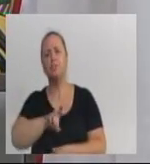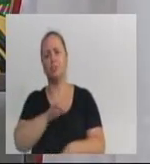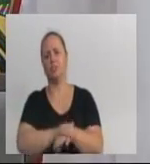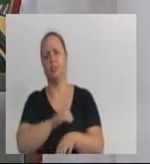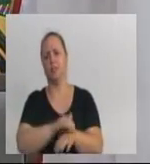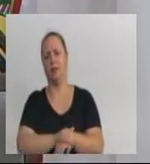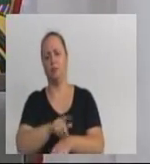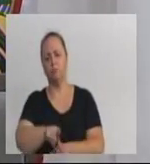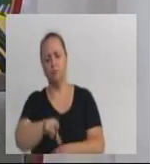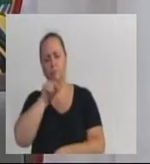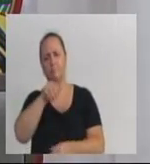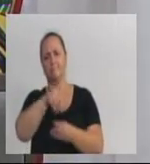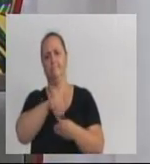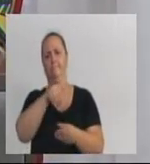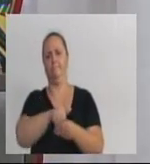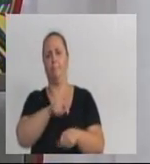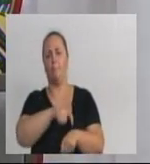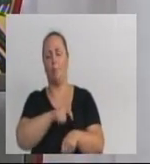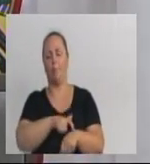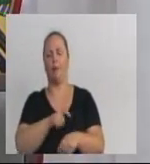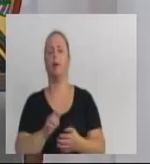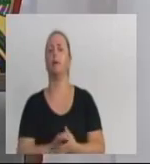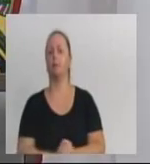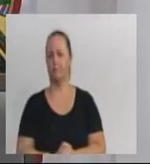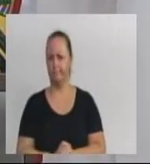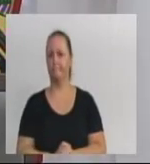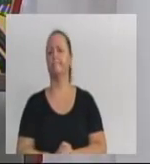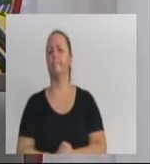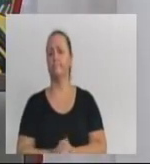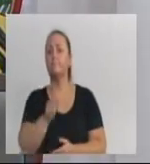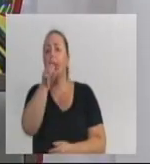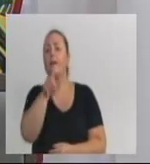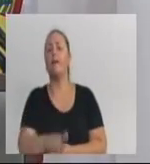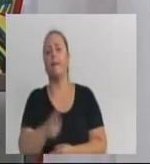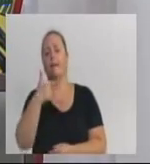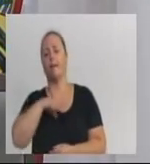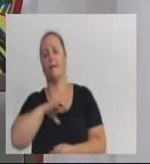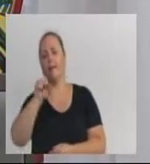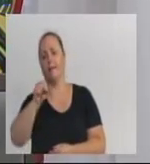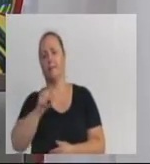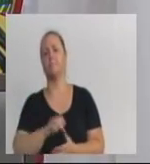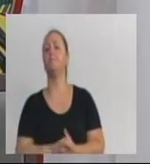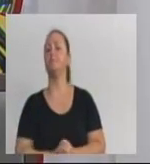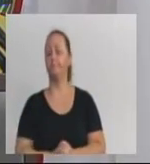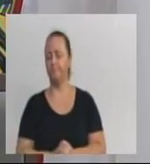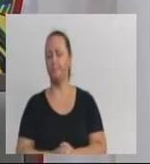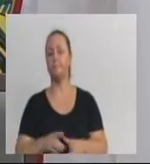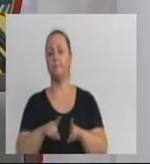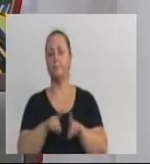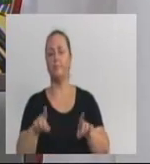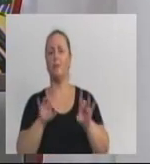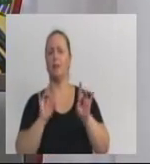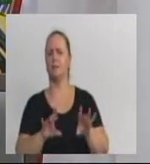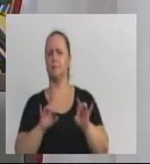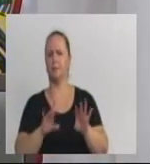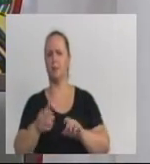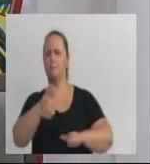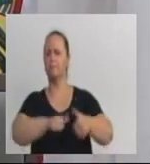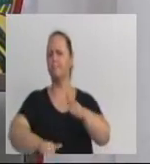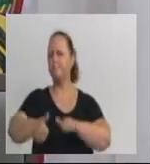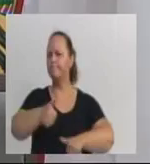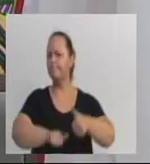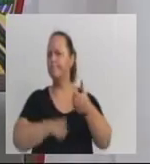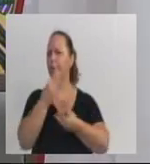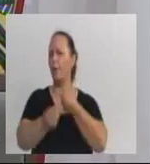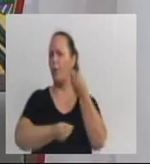poder decidir lá naquele momento também a questão do processo eleitoral. Mas, em especial, tem que avaliar a implicação